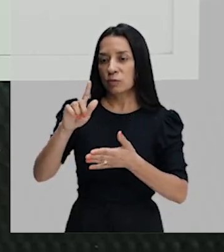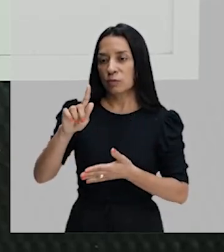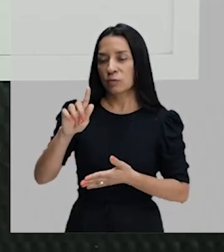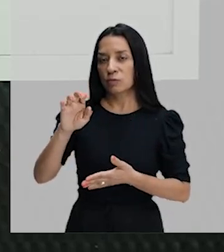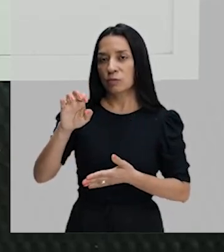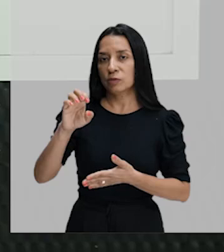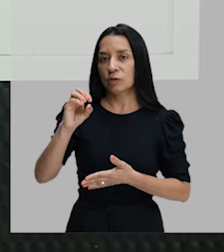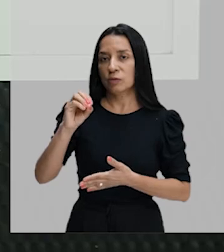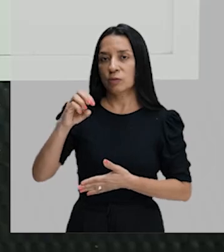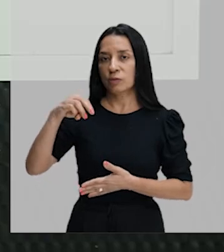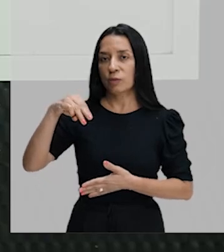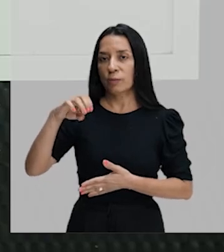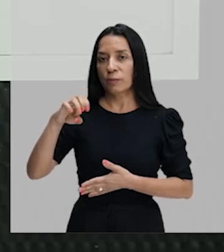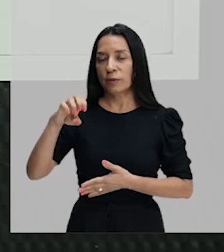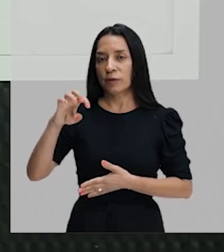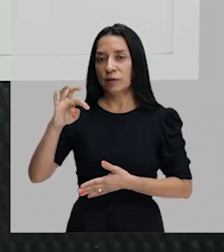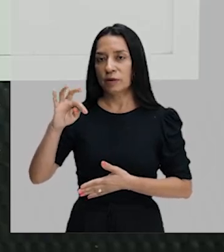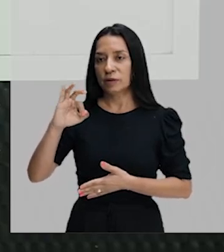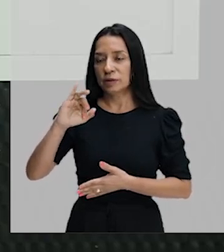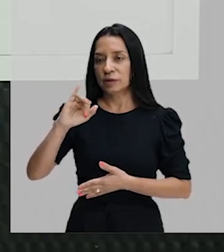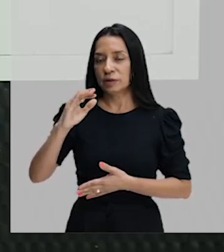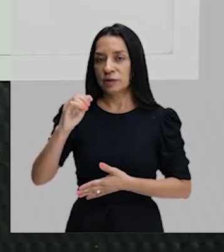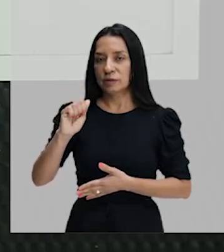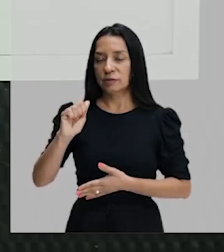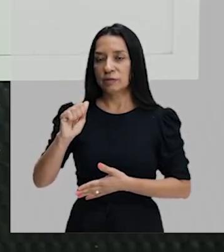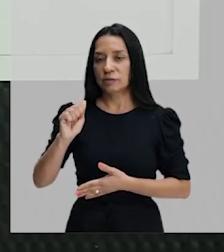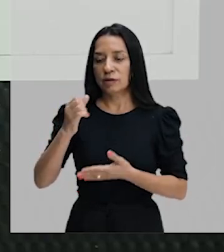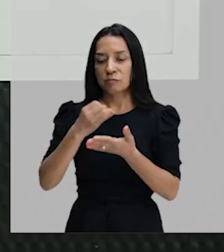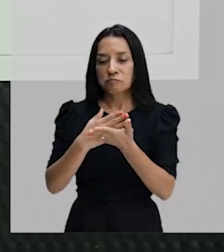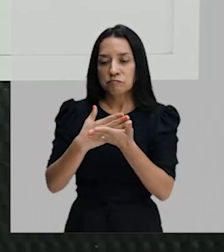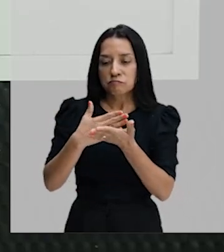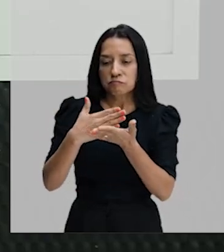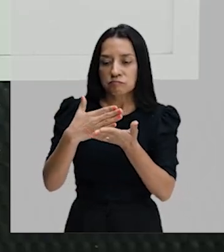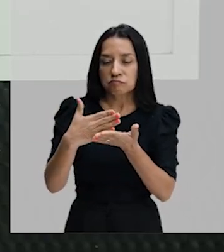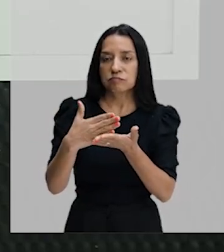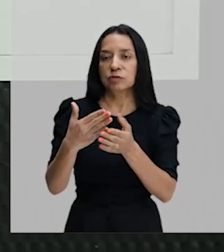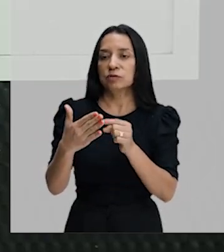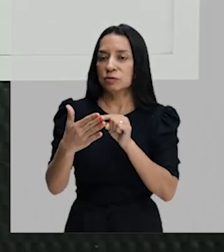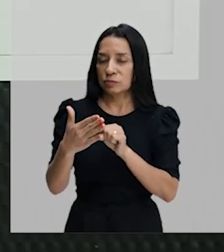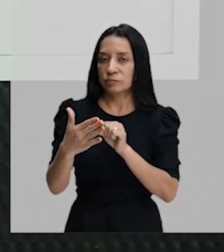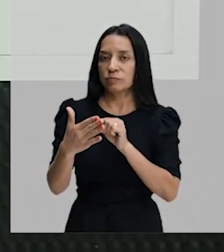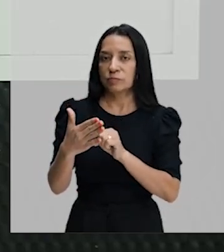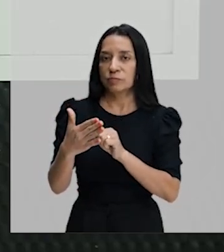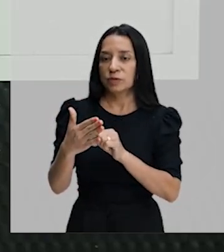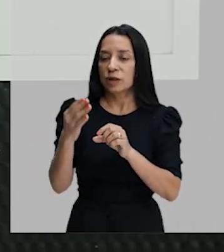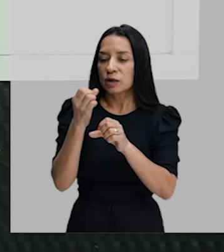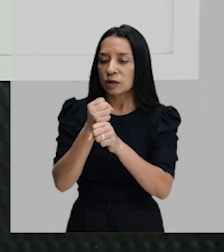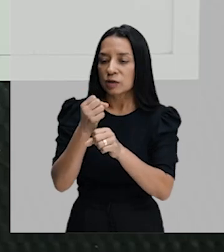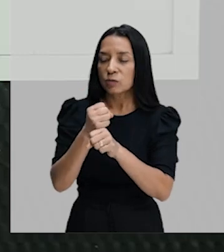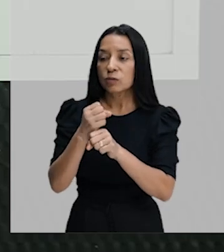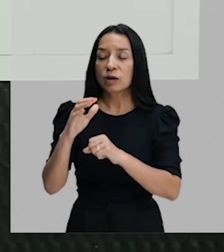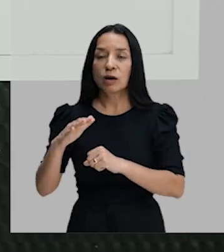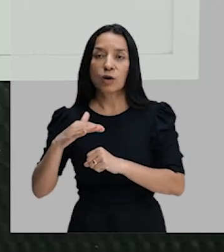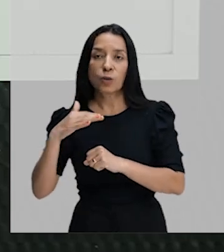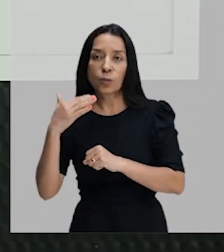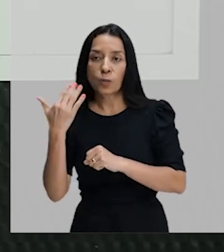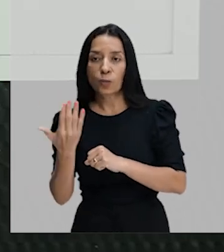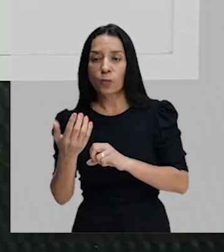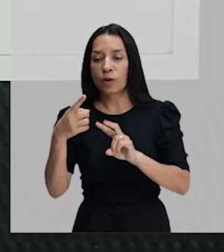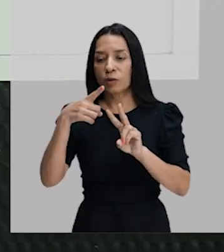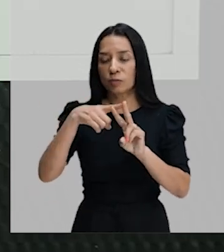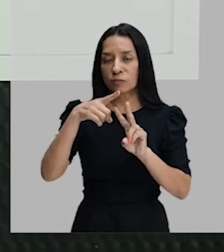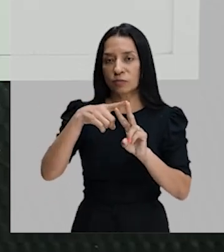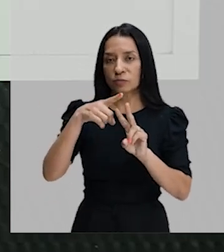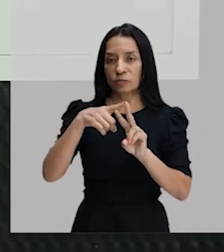geométrica. Encontrar uma geometria, a partir dessa geometria, calcular qual é o vetor resultante ou